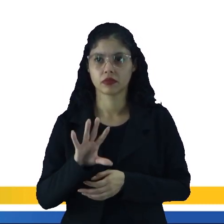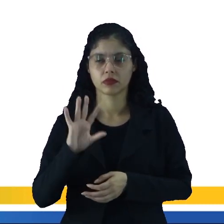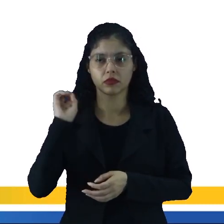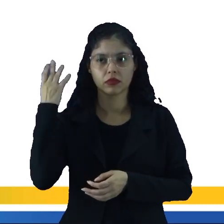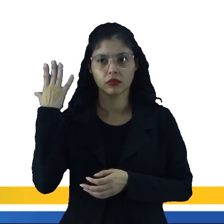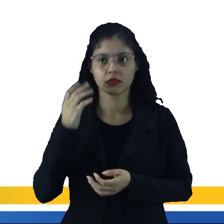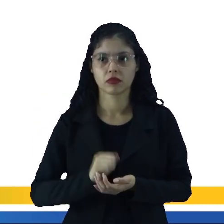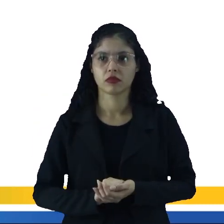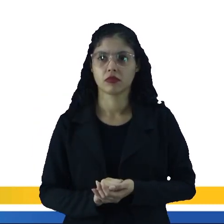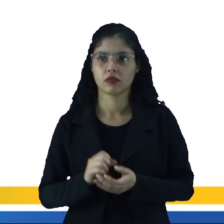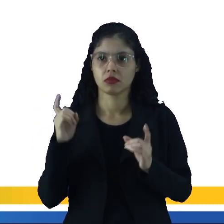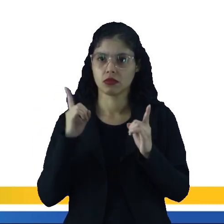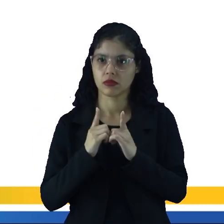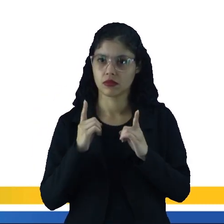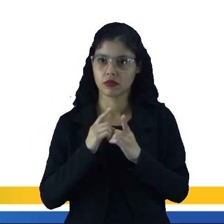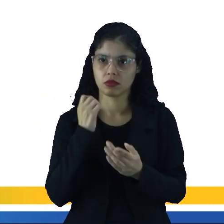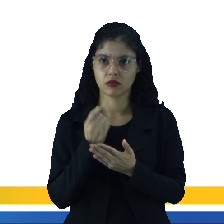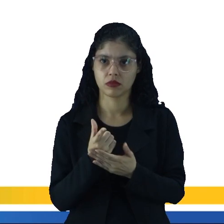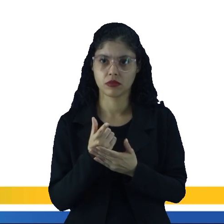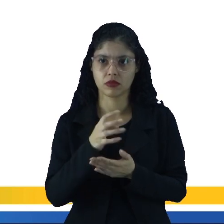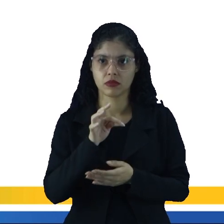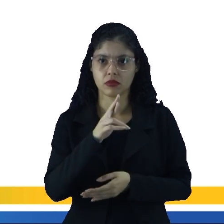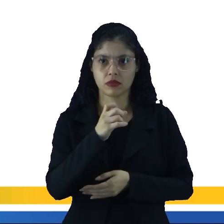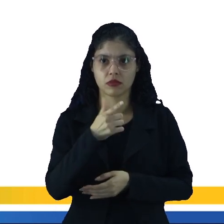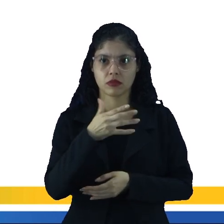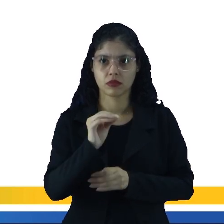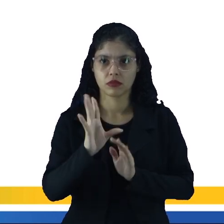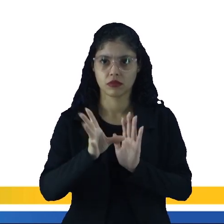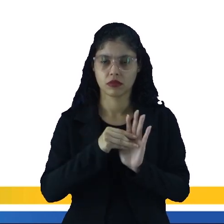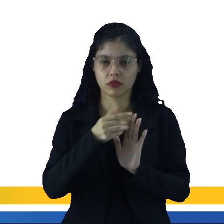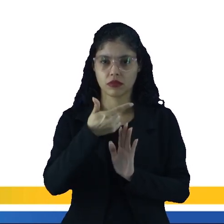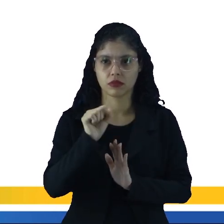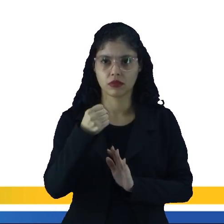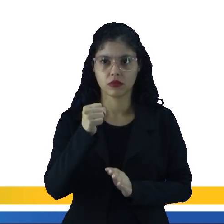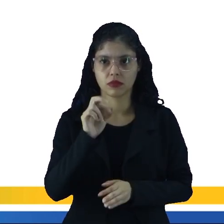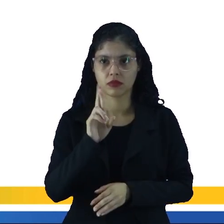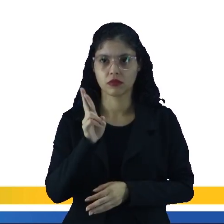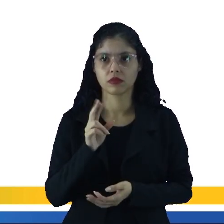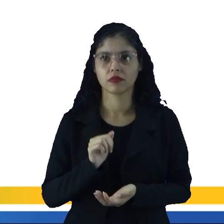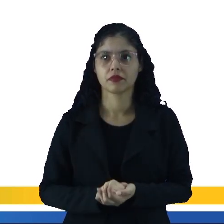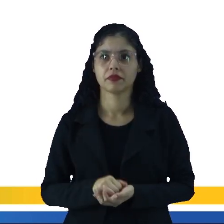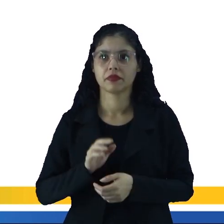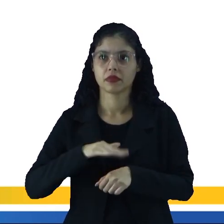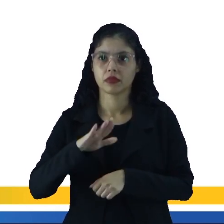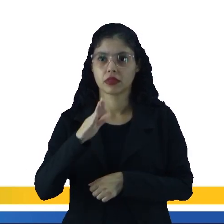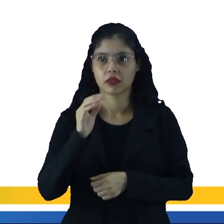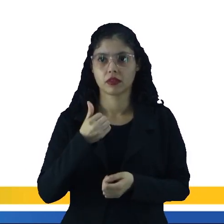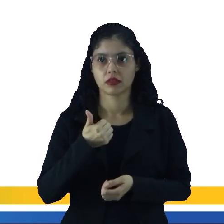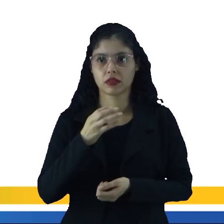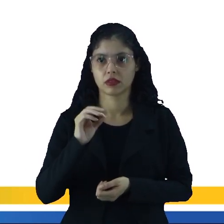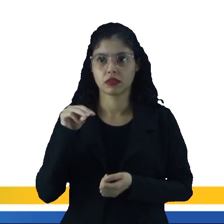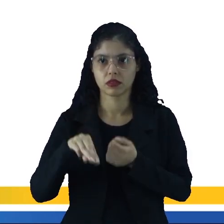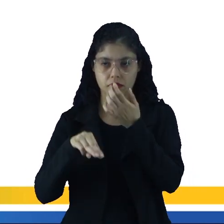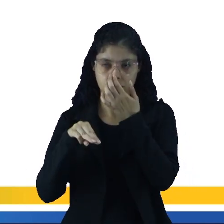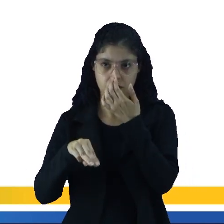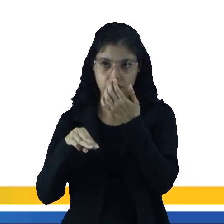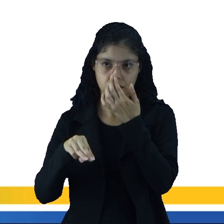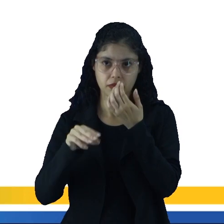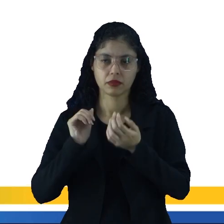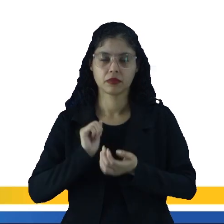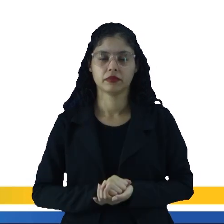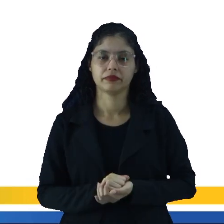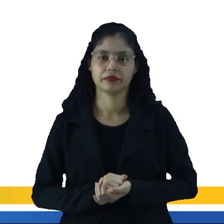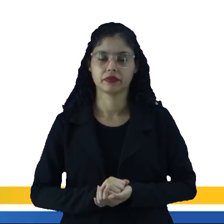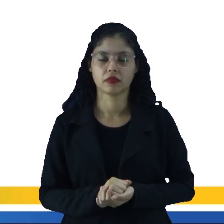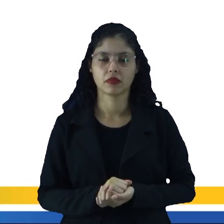maneira. O cliente paga uma taxa fixa de R$ 28 mais 10